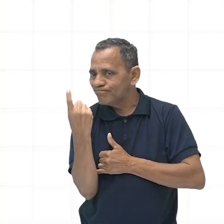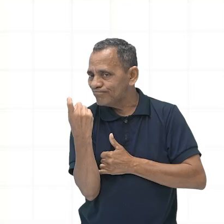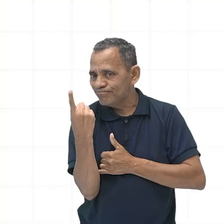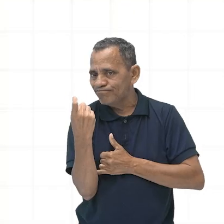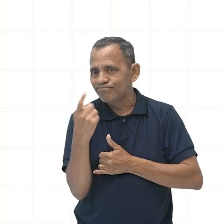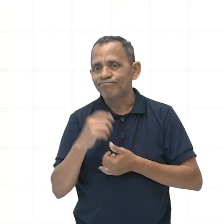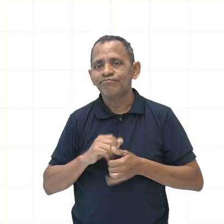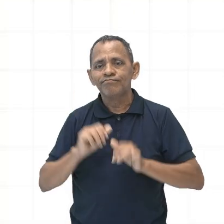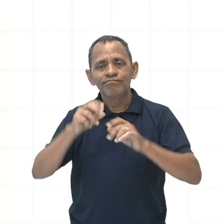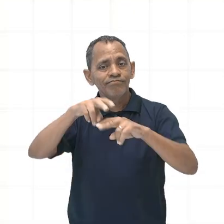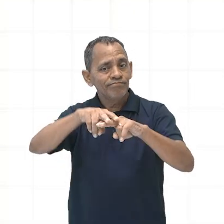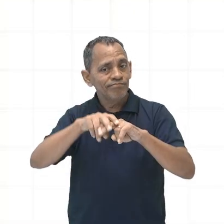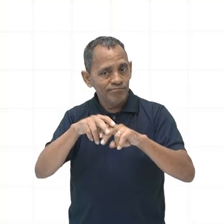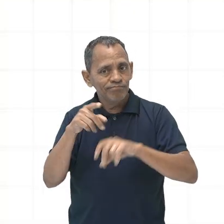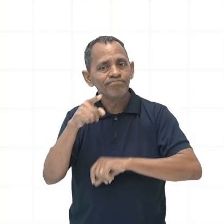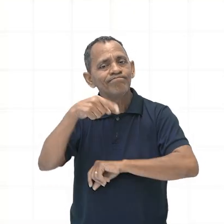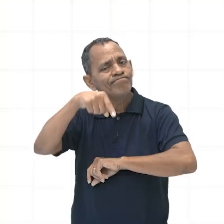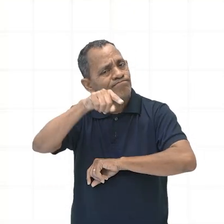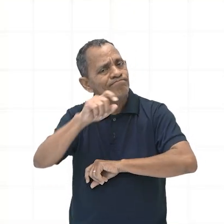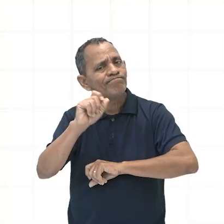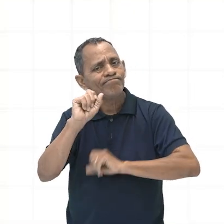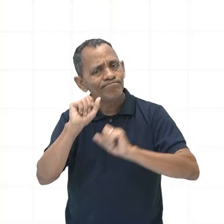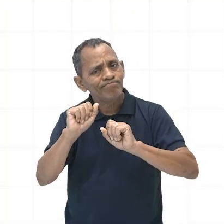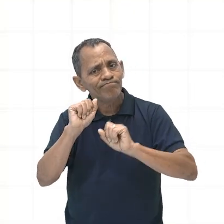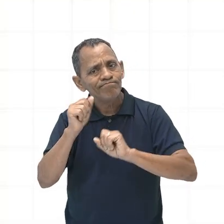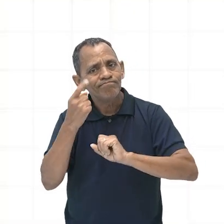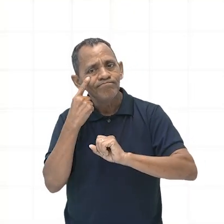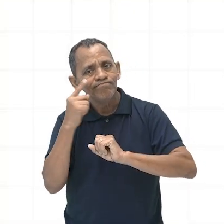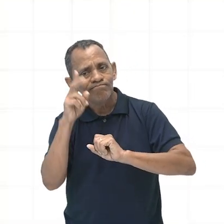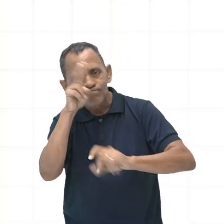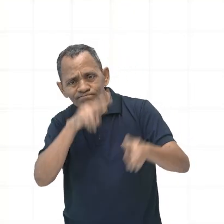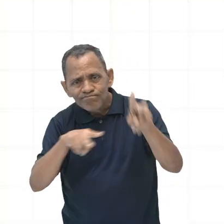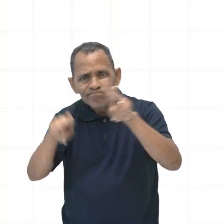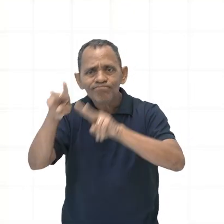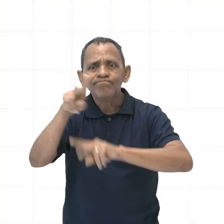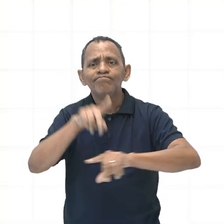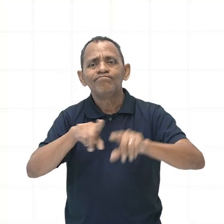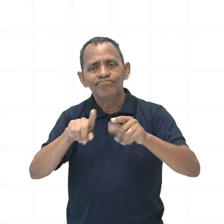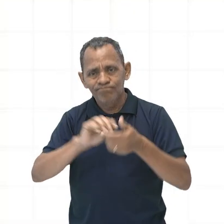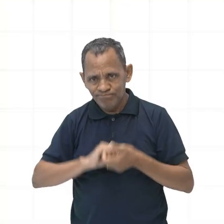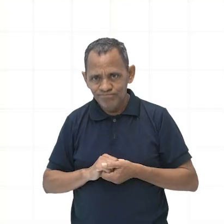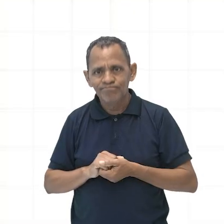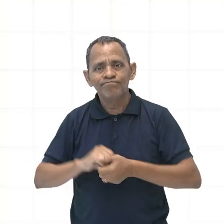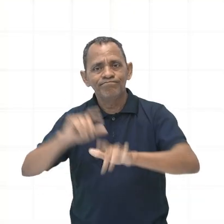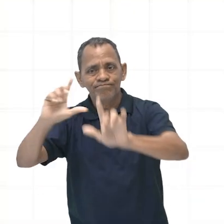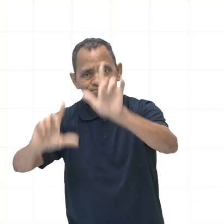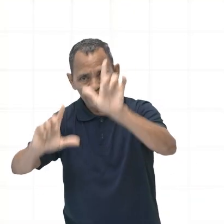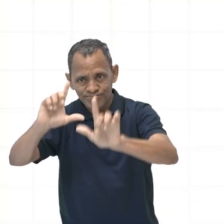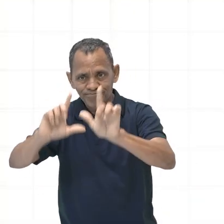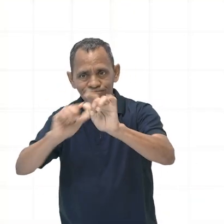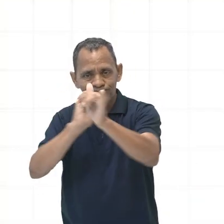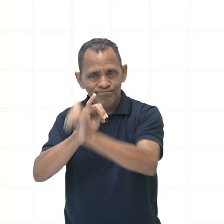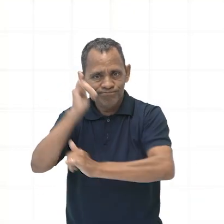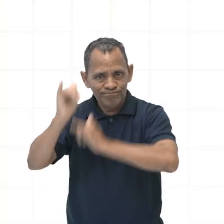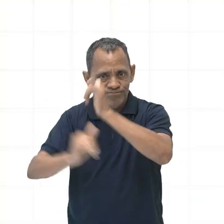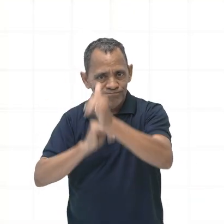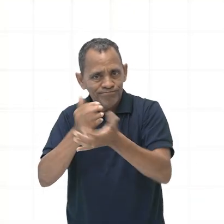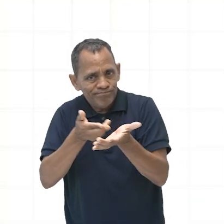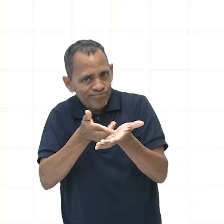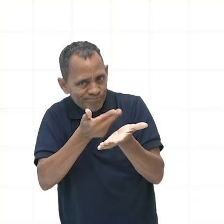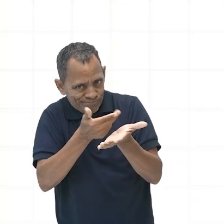ver muitos infográficos em notícias, livros escolares e até em anúncios da internet. Eles são